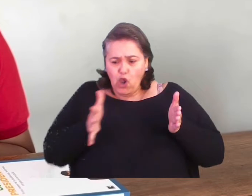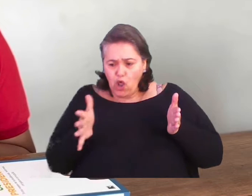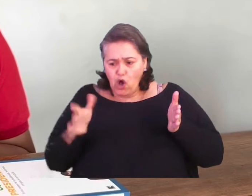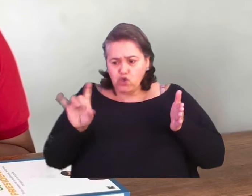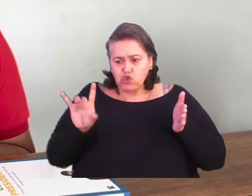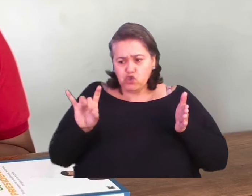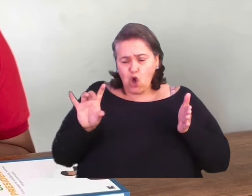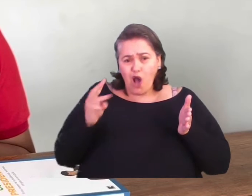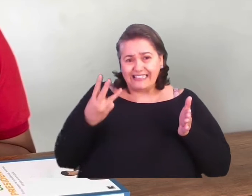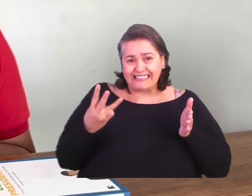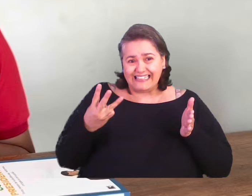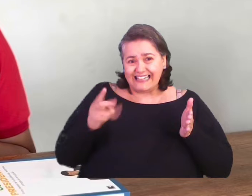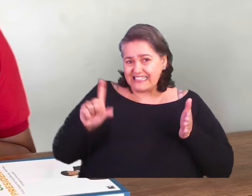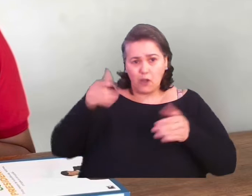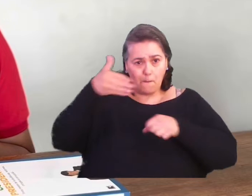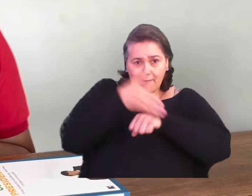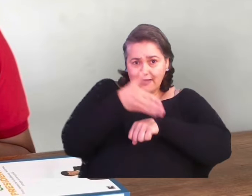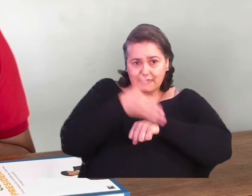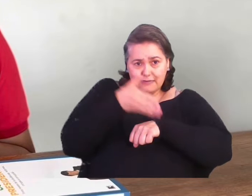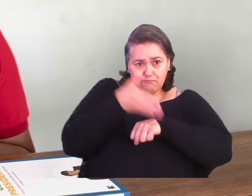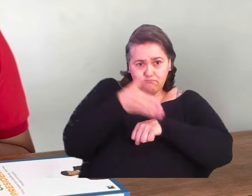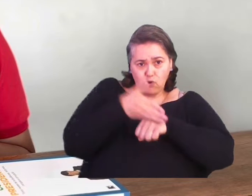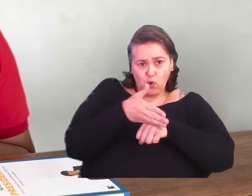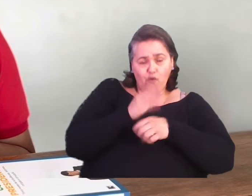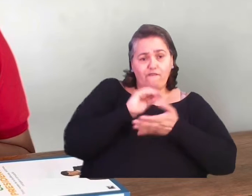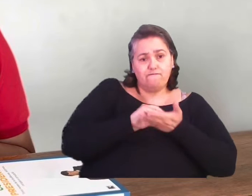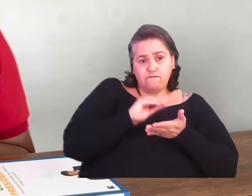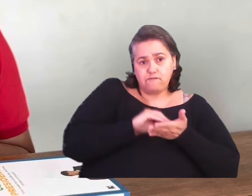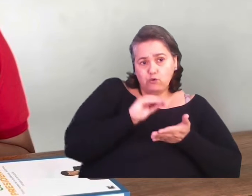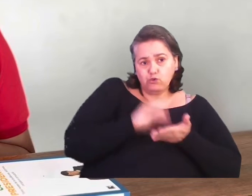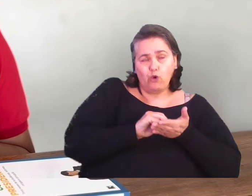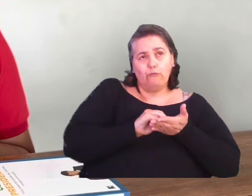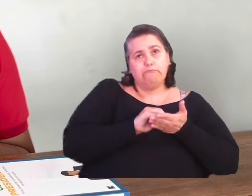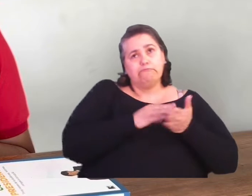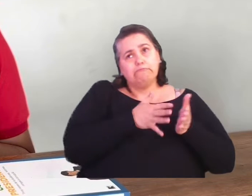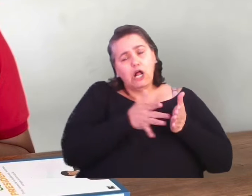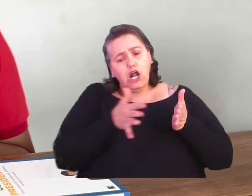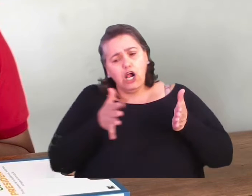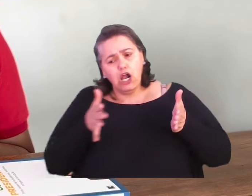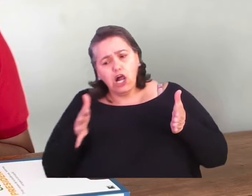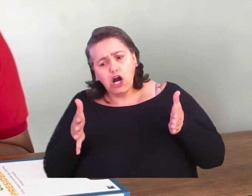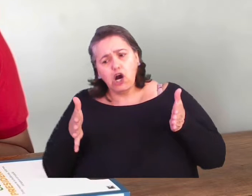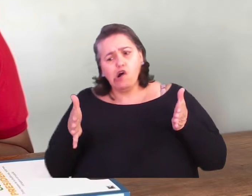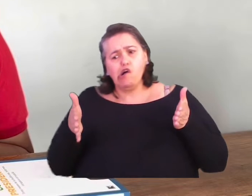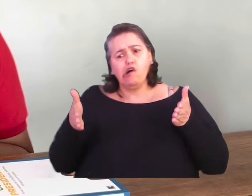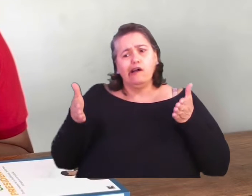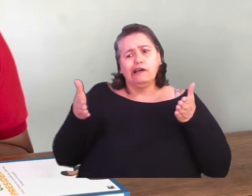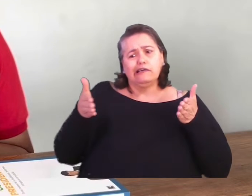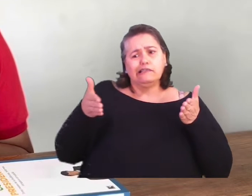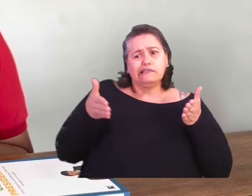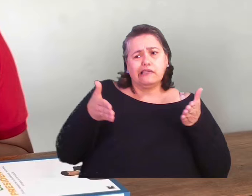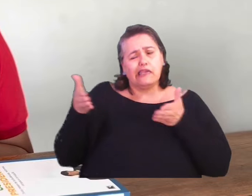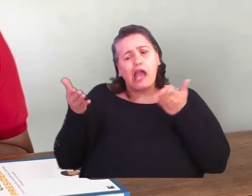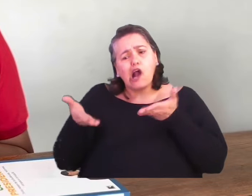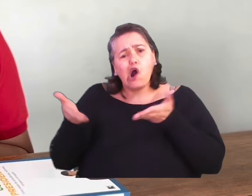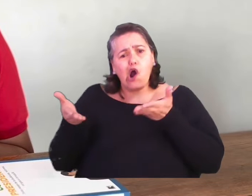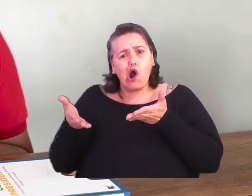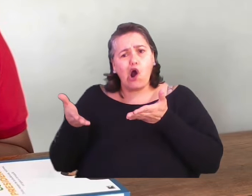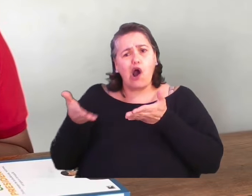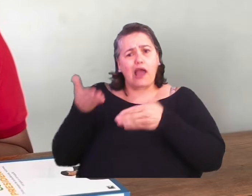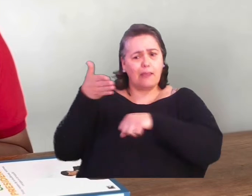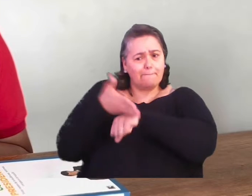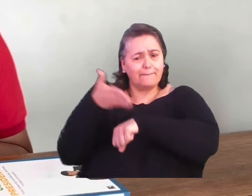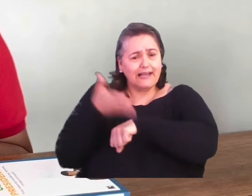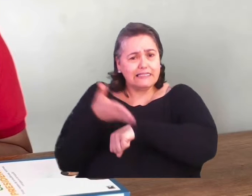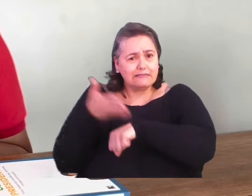Lula disputou as eleições de 89, 94, 98, 2002, 2006, não